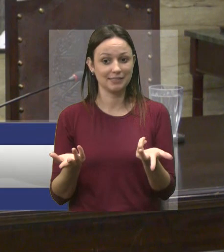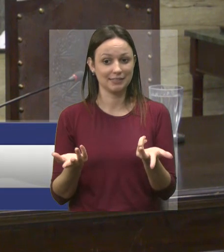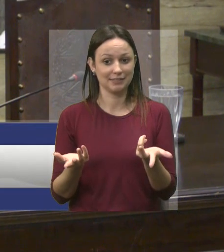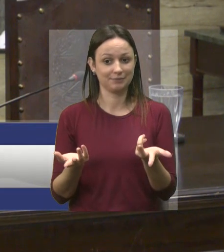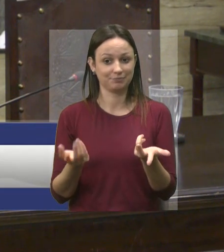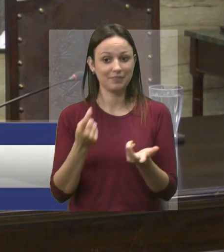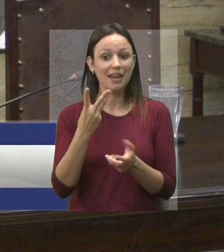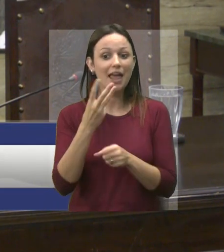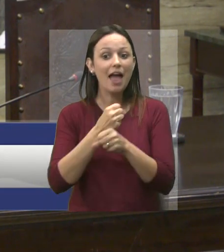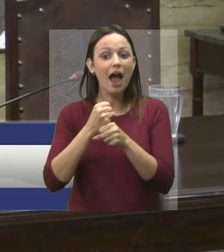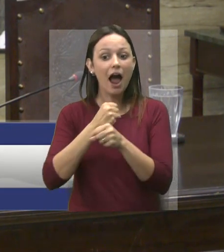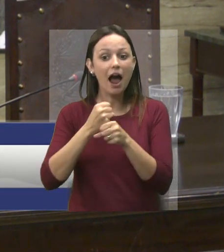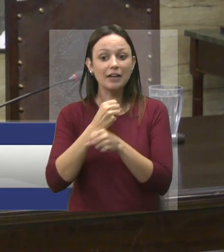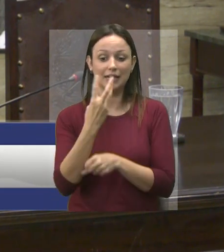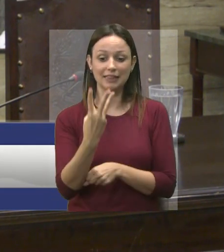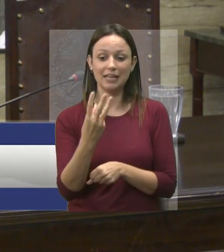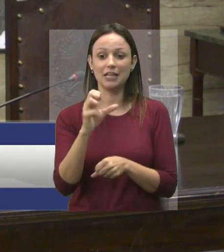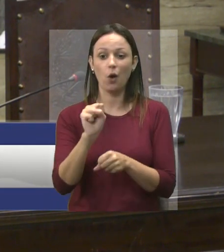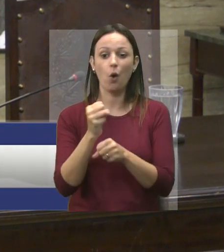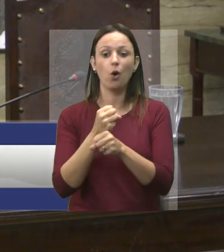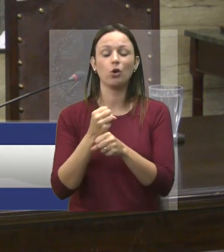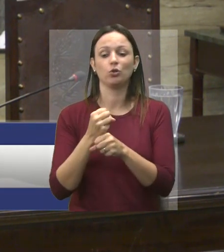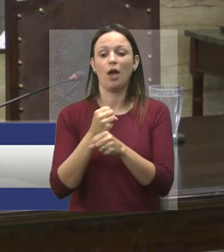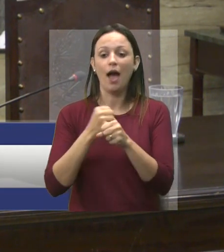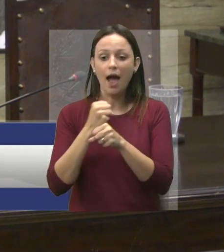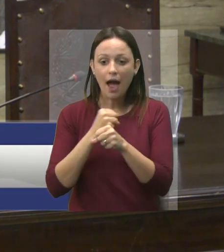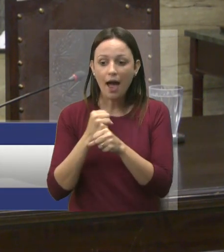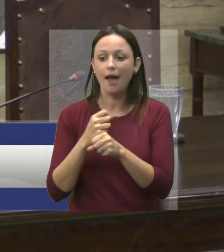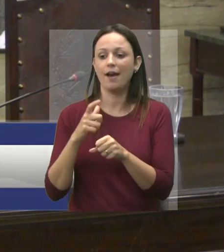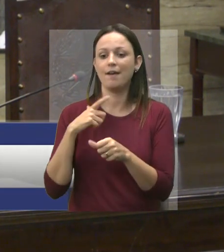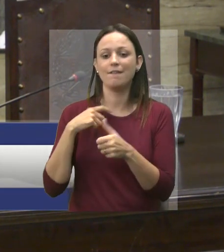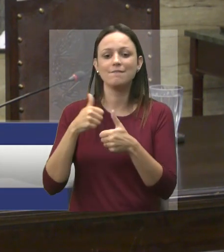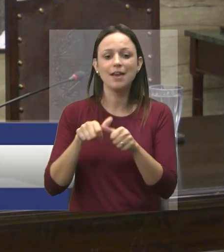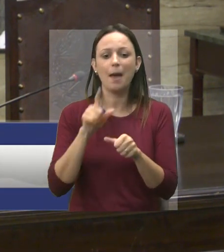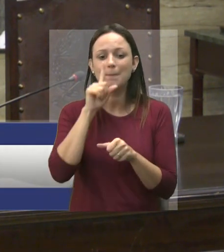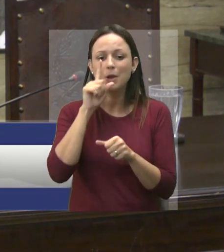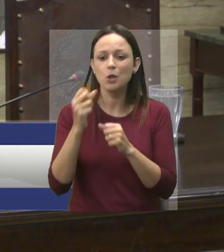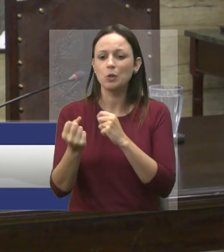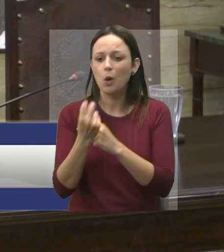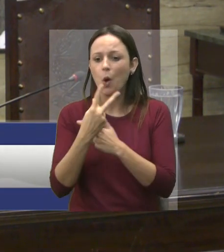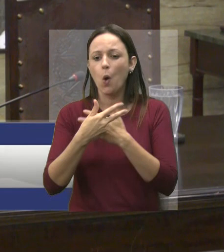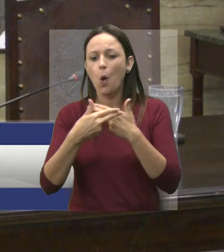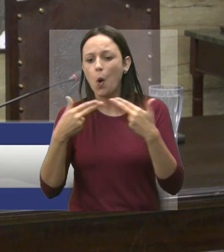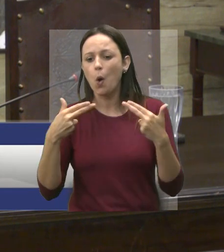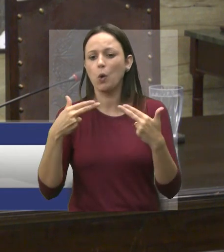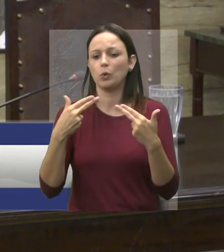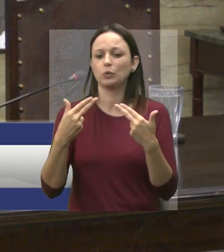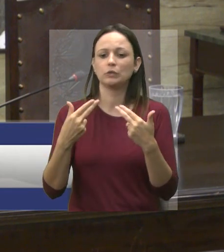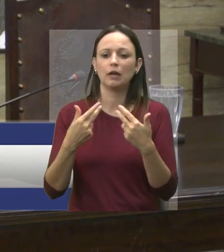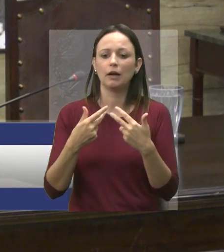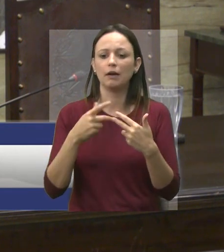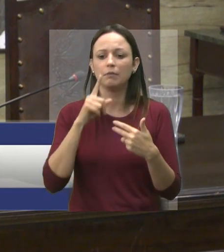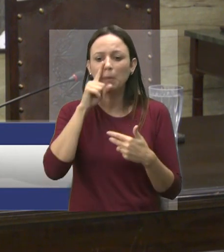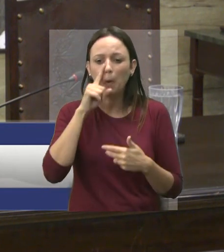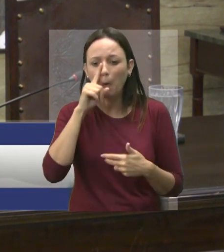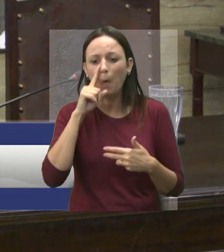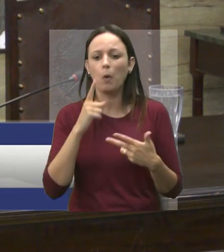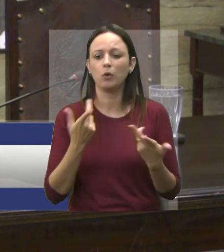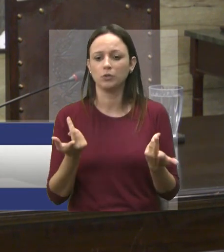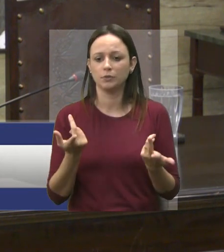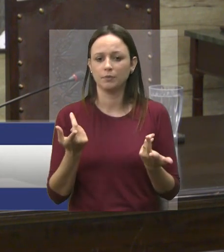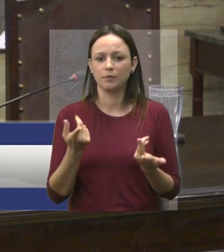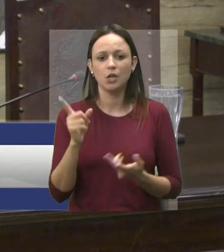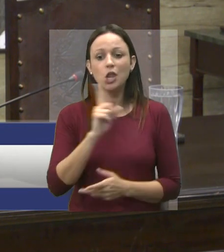serão 38 anos com exposição a agente agressivo para poder requerer o benefício. E não é só, o benefício já não é mais